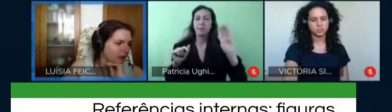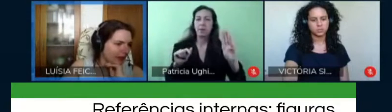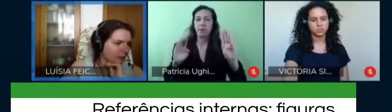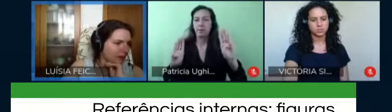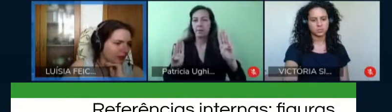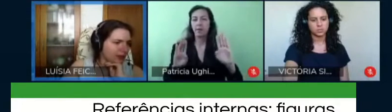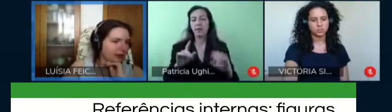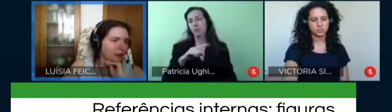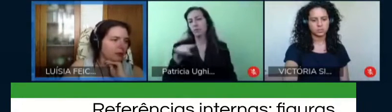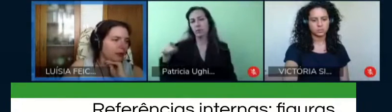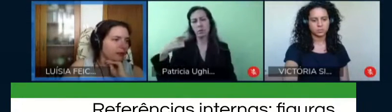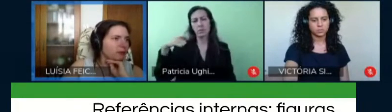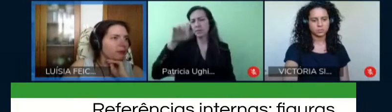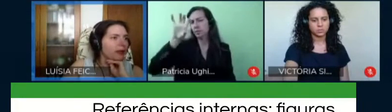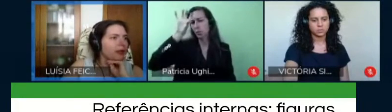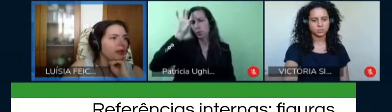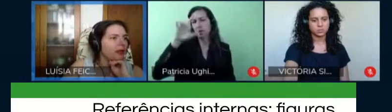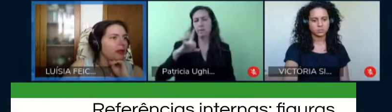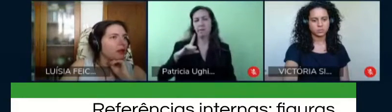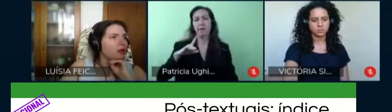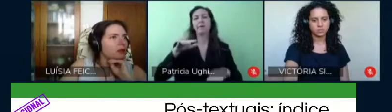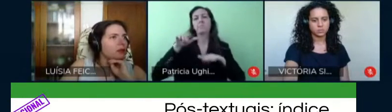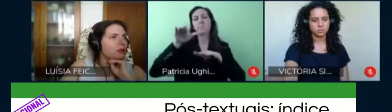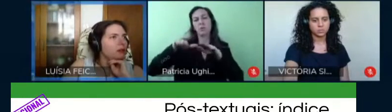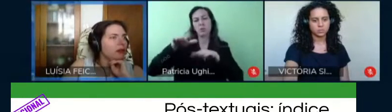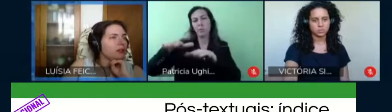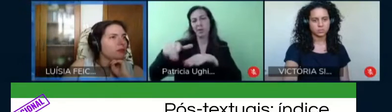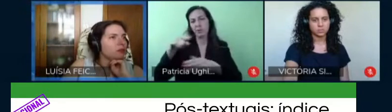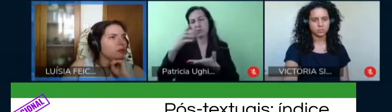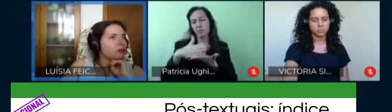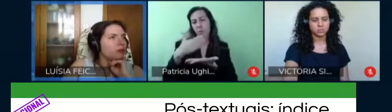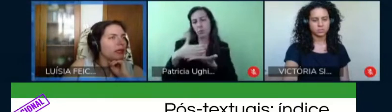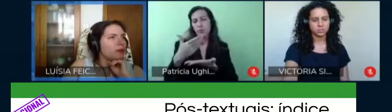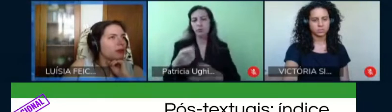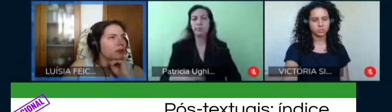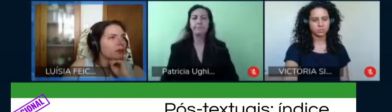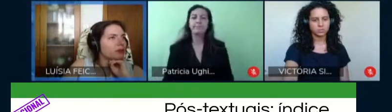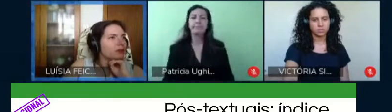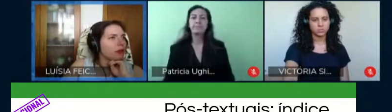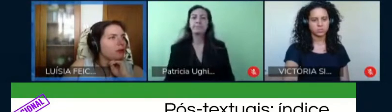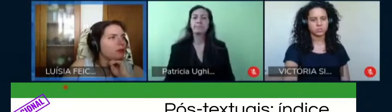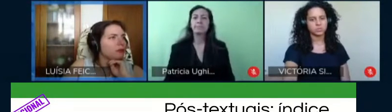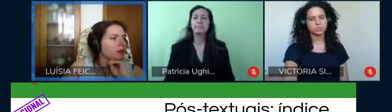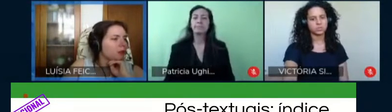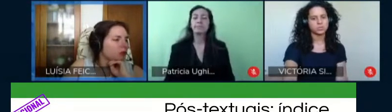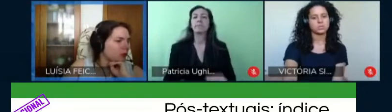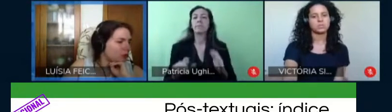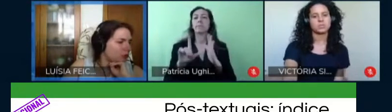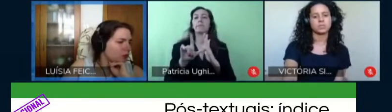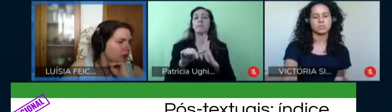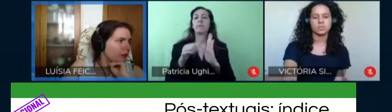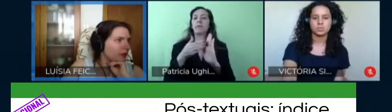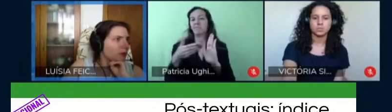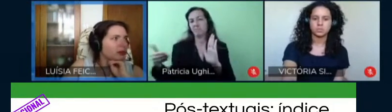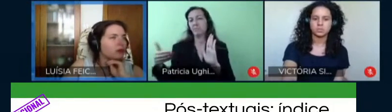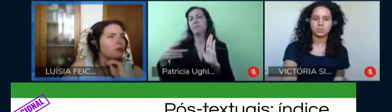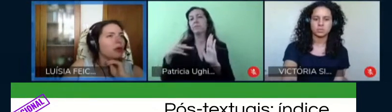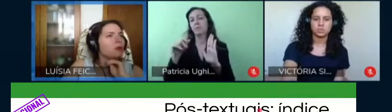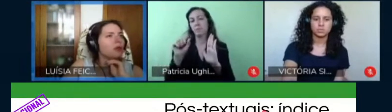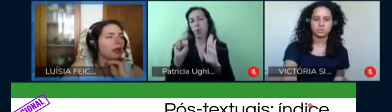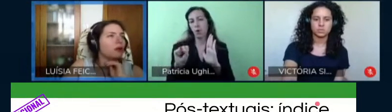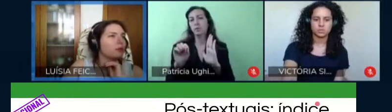não precisam decorar, porque aqui tem passo a passo. O próximo elemento pós-textual, que é o nosso último